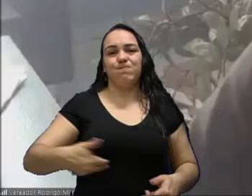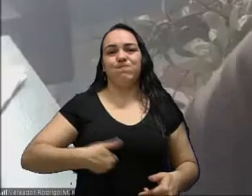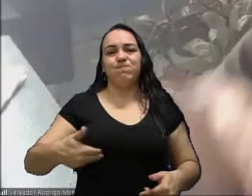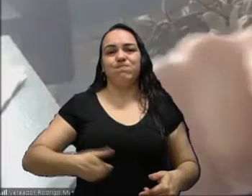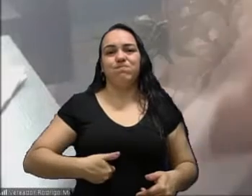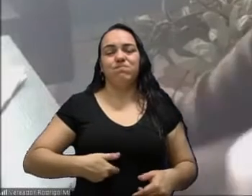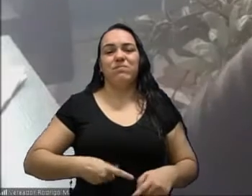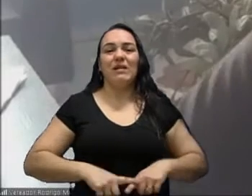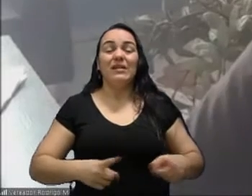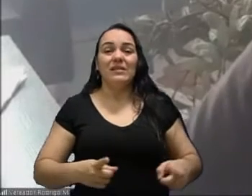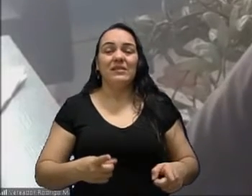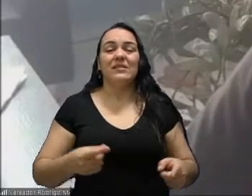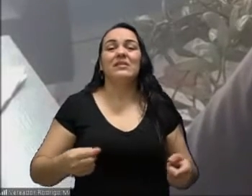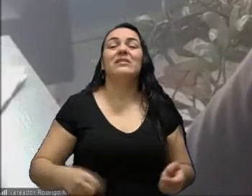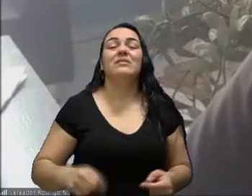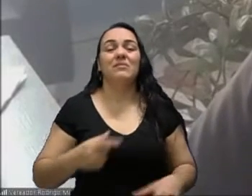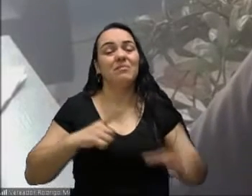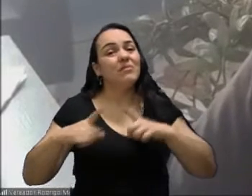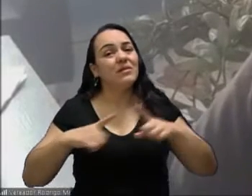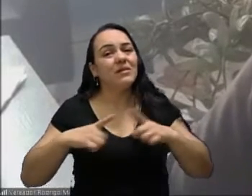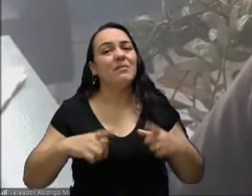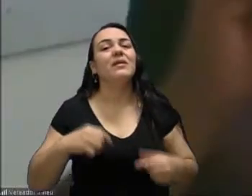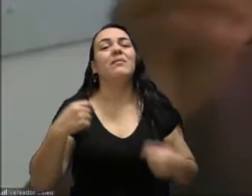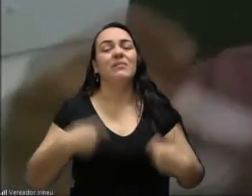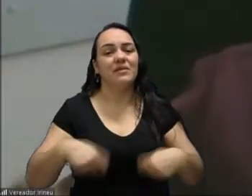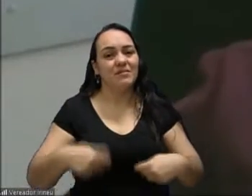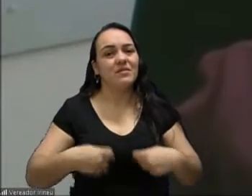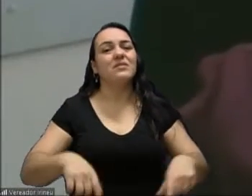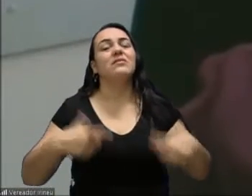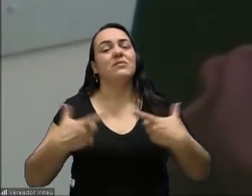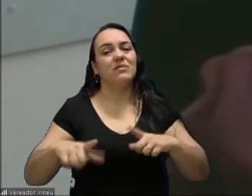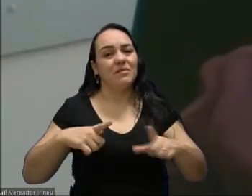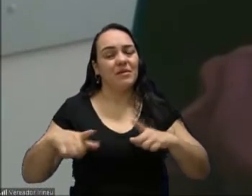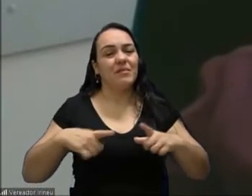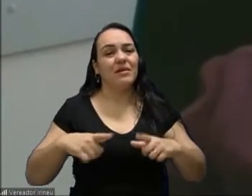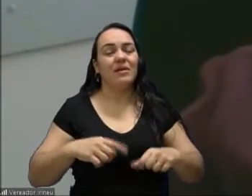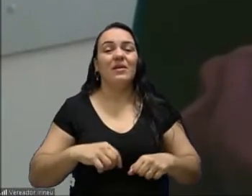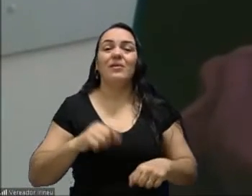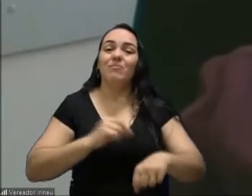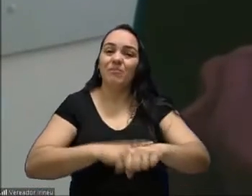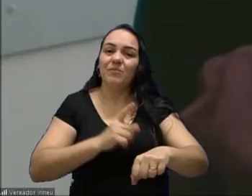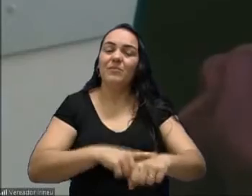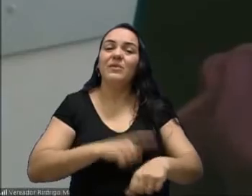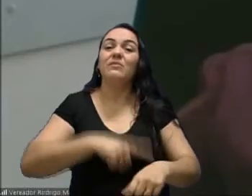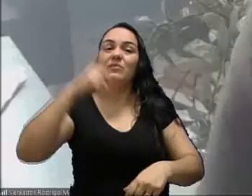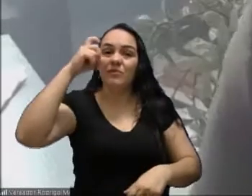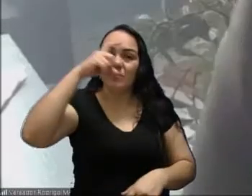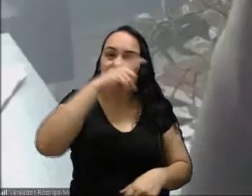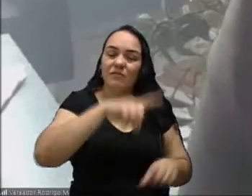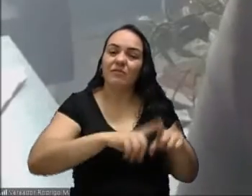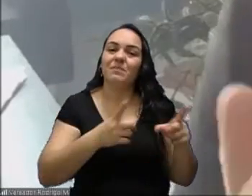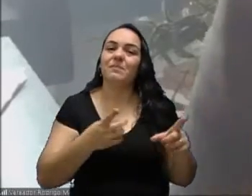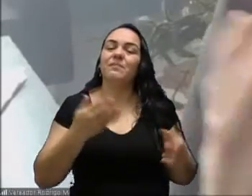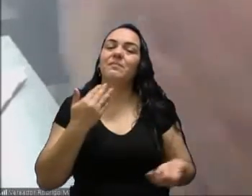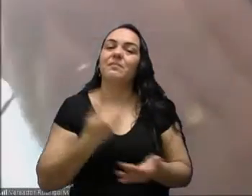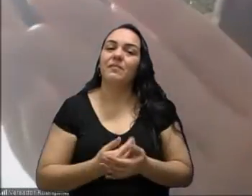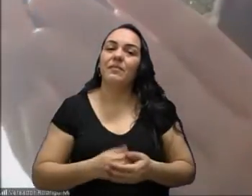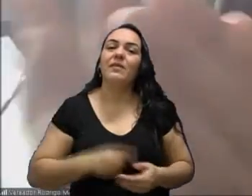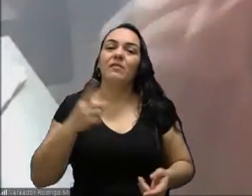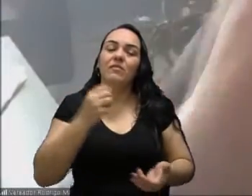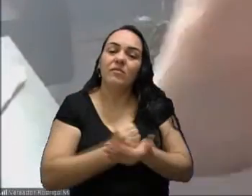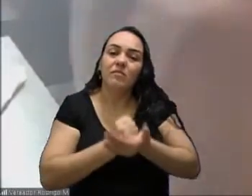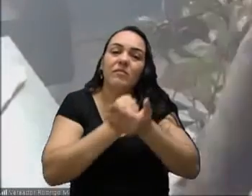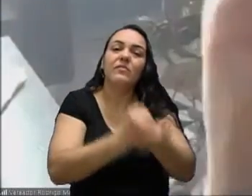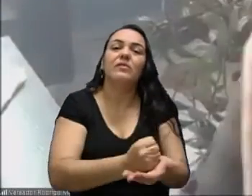impedir que essas pessoas trabalhem nesse momento. Sabe por quê? Estão vivendo um momento de crise, de dificuldade. Então, quero pedir para a vossa excelência que possa